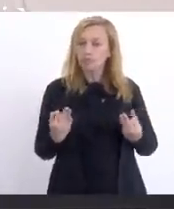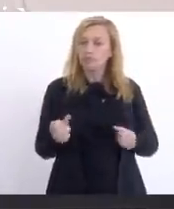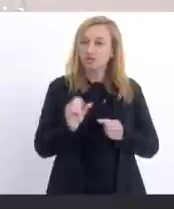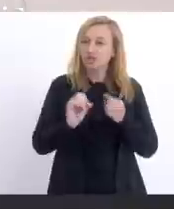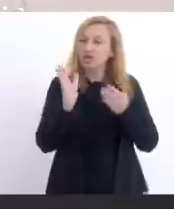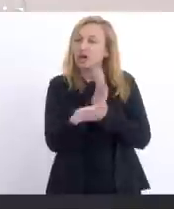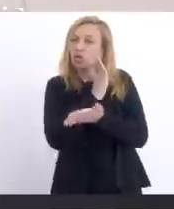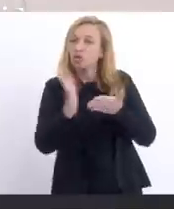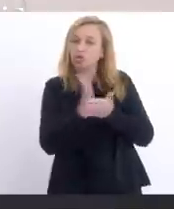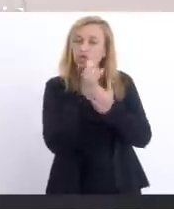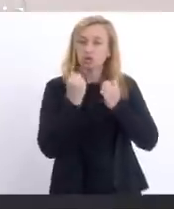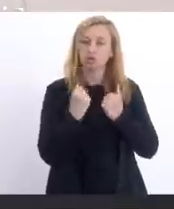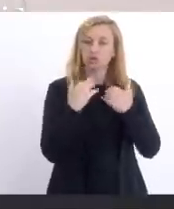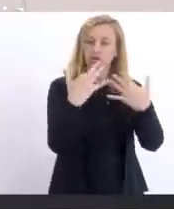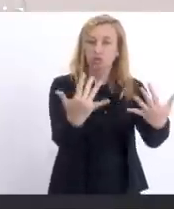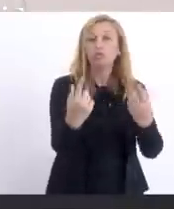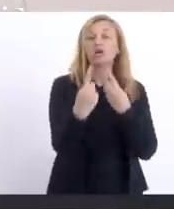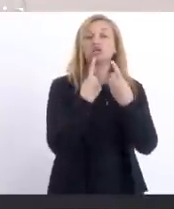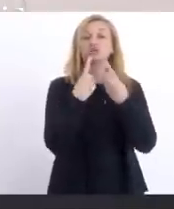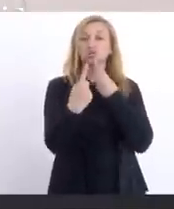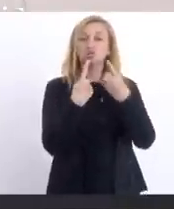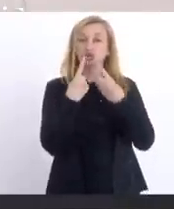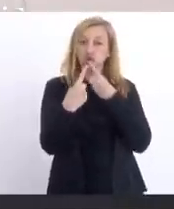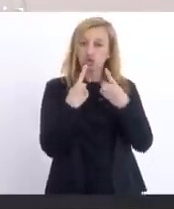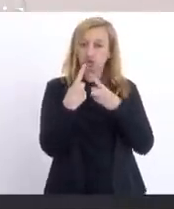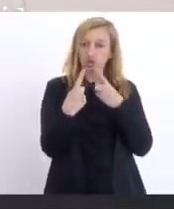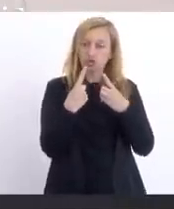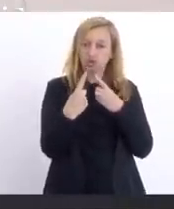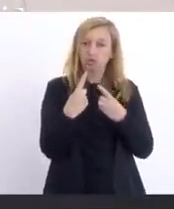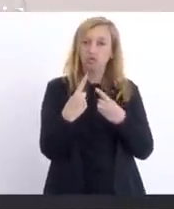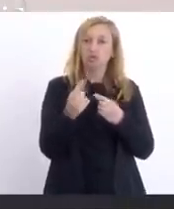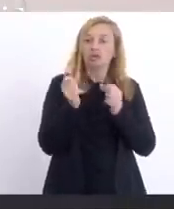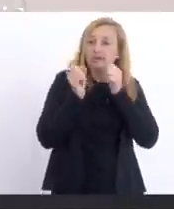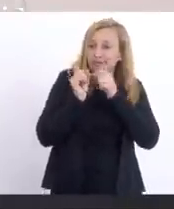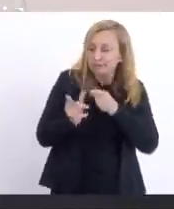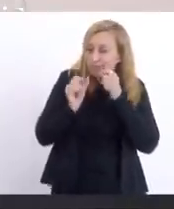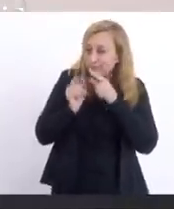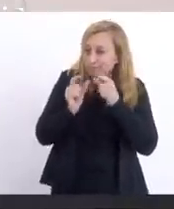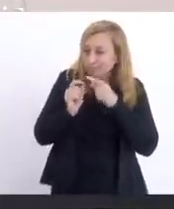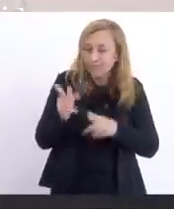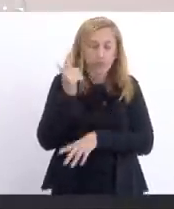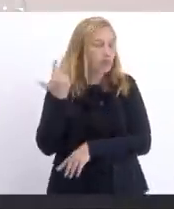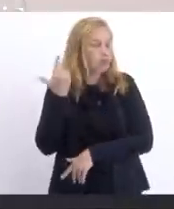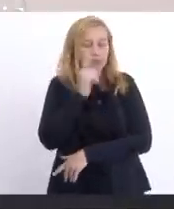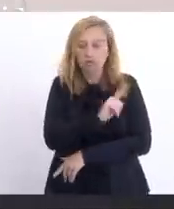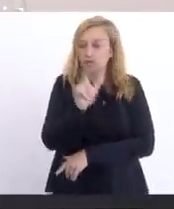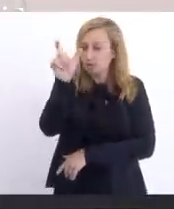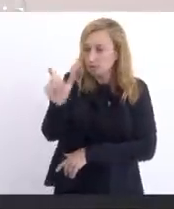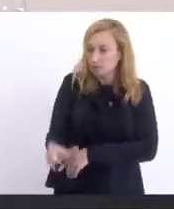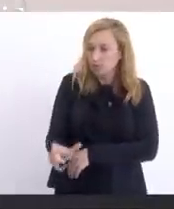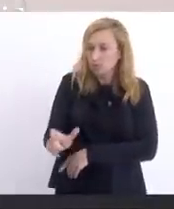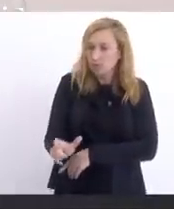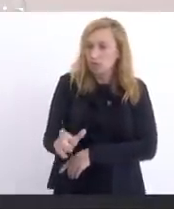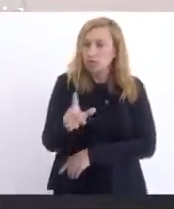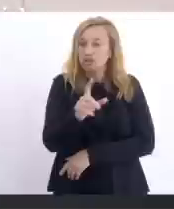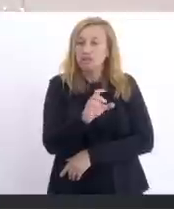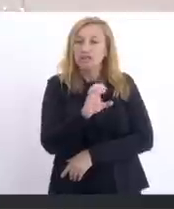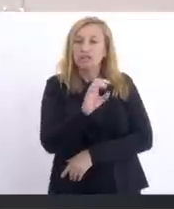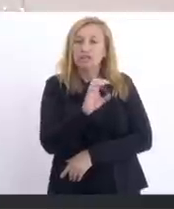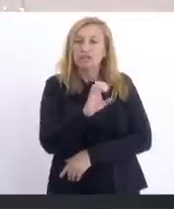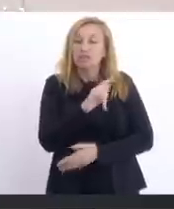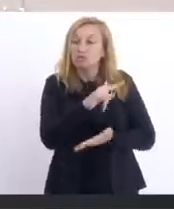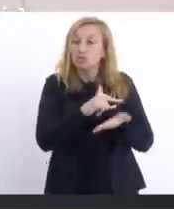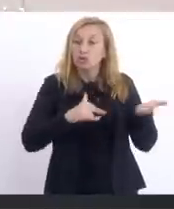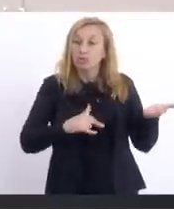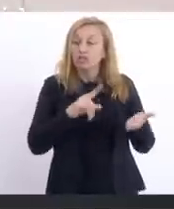algumas audiências públicas para debater, que tem reclamações que o sujeito não consegue uma certidão no INEA, por